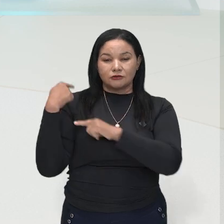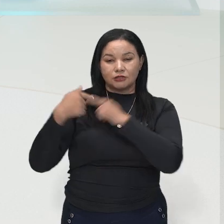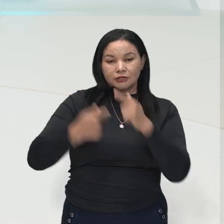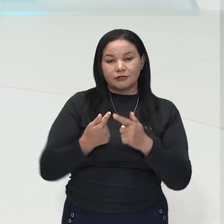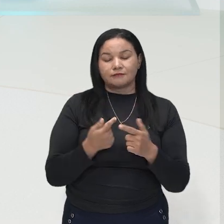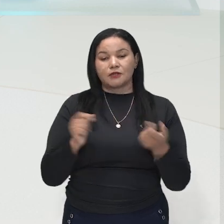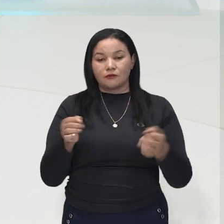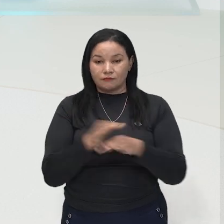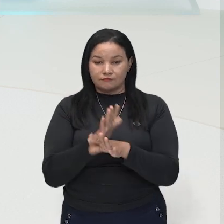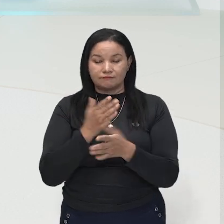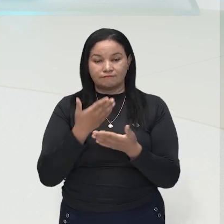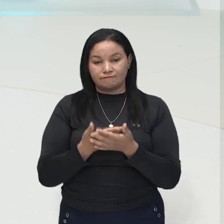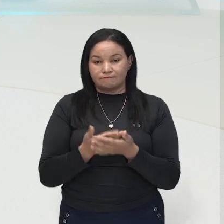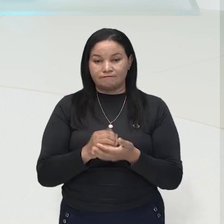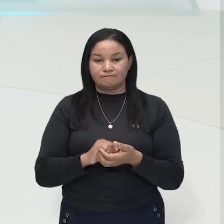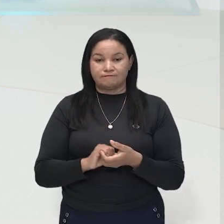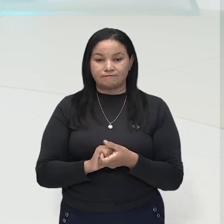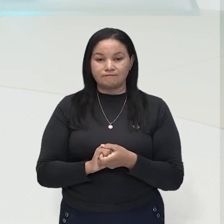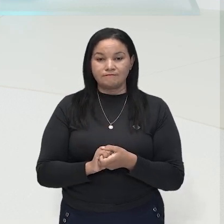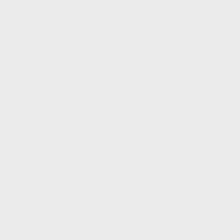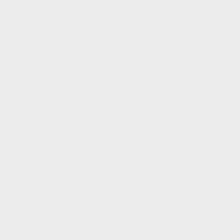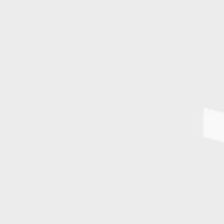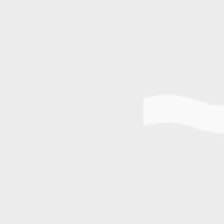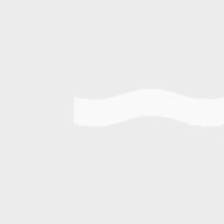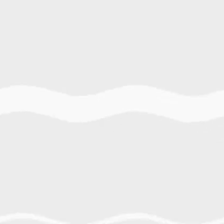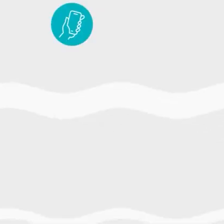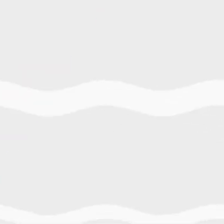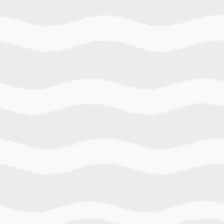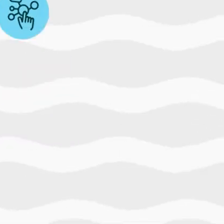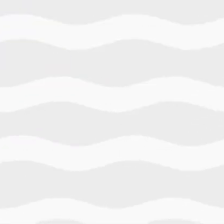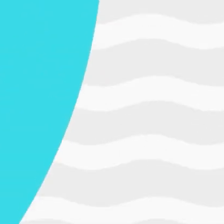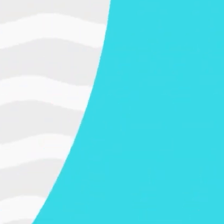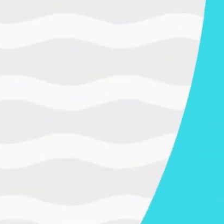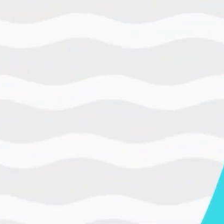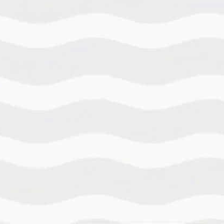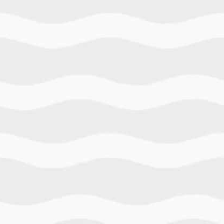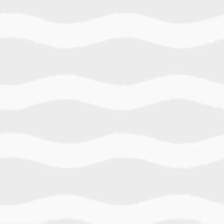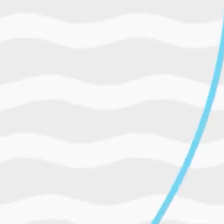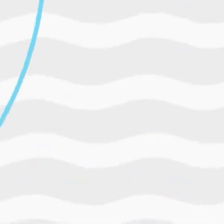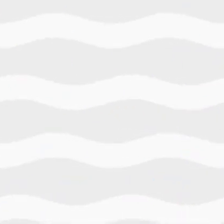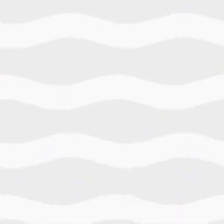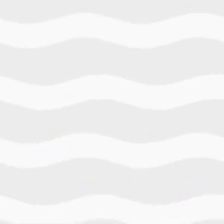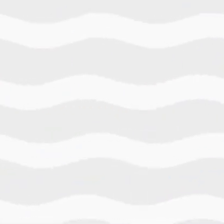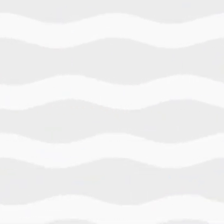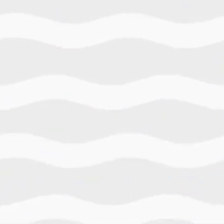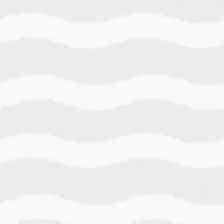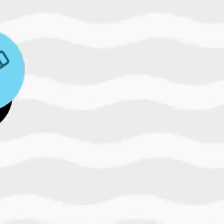nossa aula de hoje.